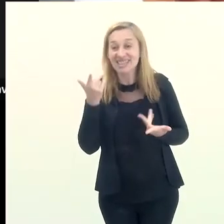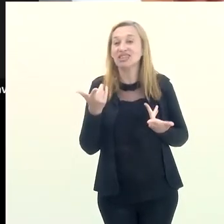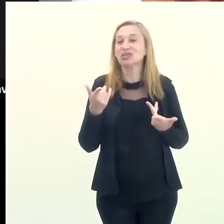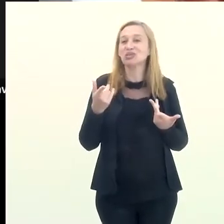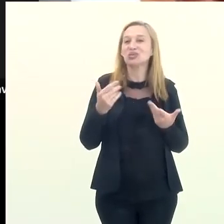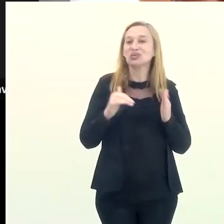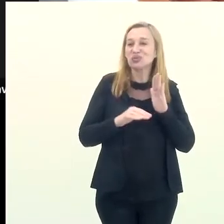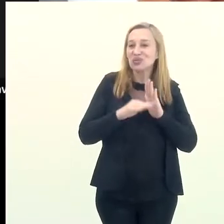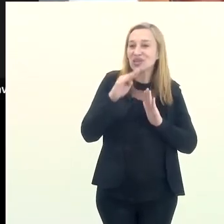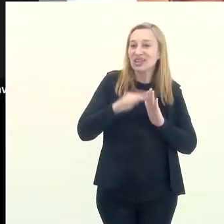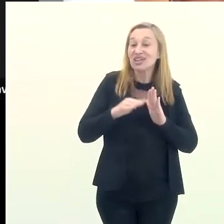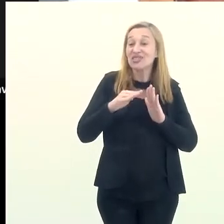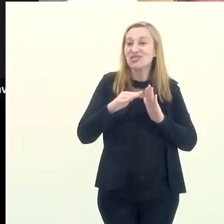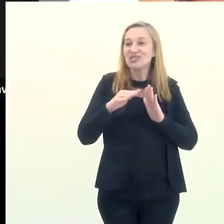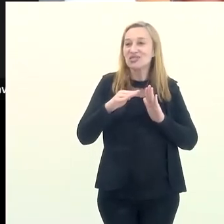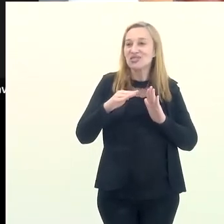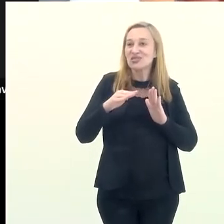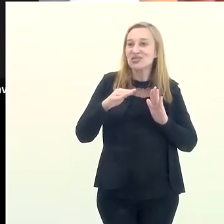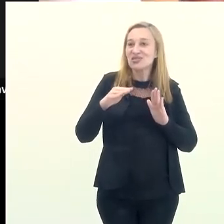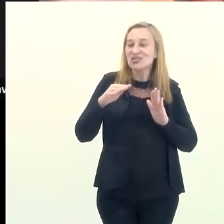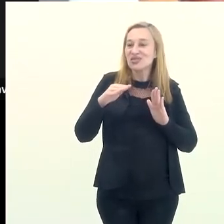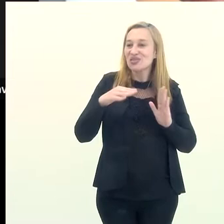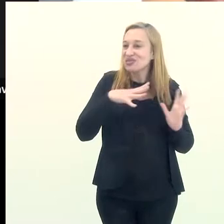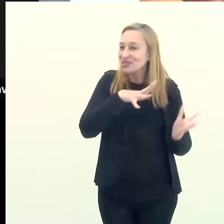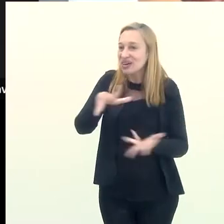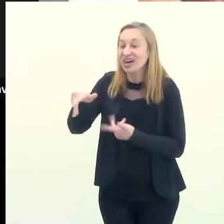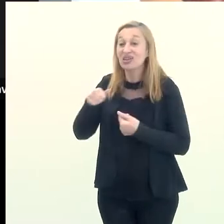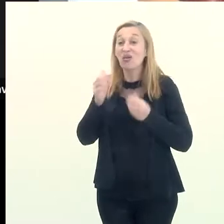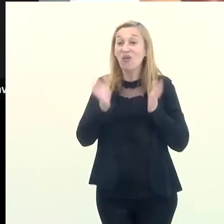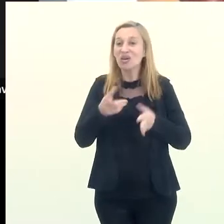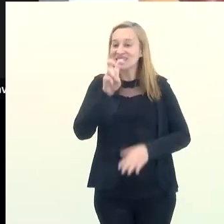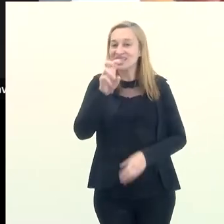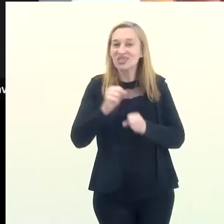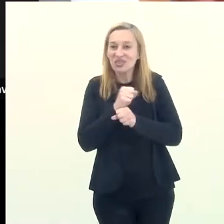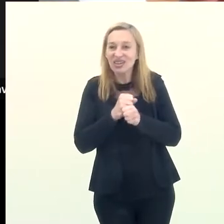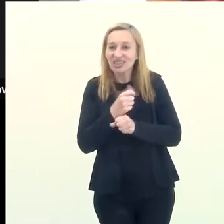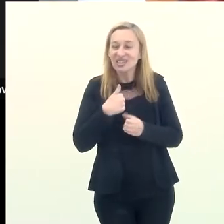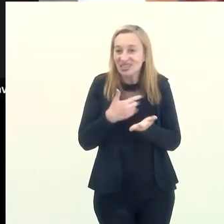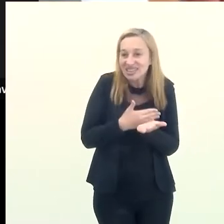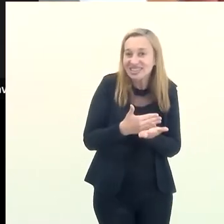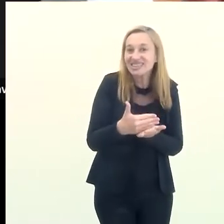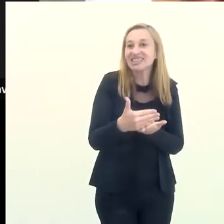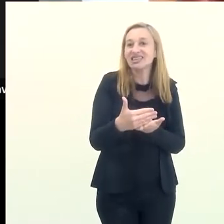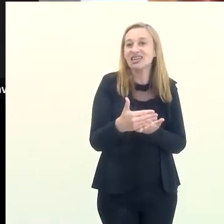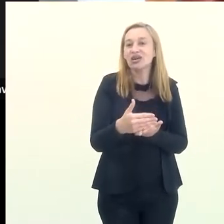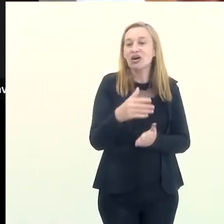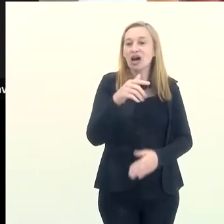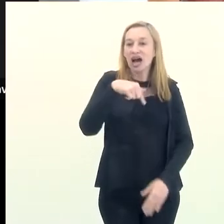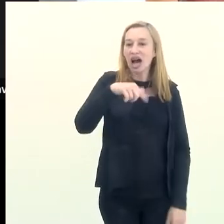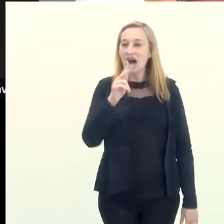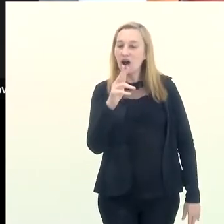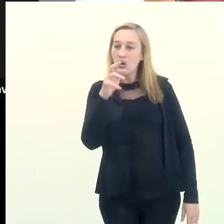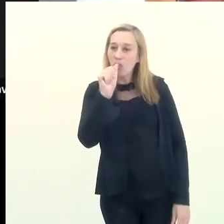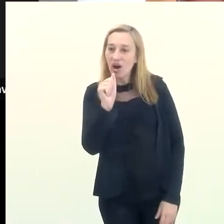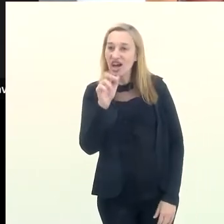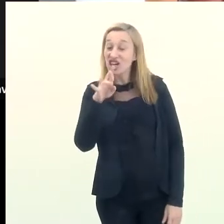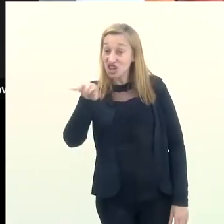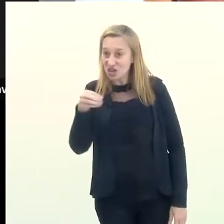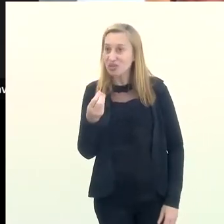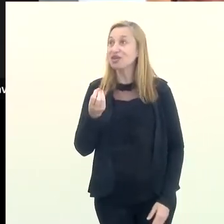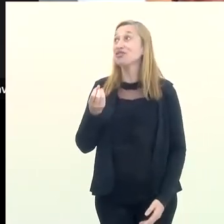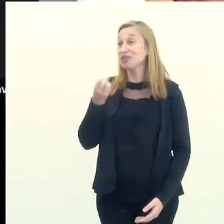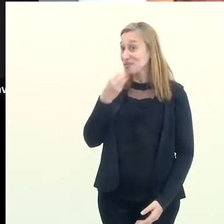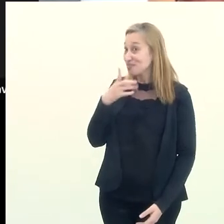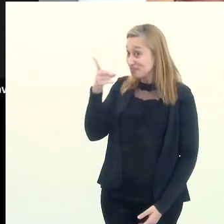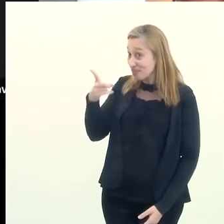bem interessante num nível internacional. Aliás, hoje tá fazendo 5 anos que a gente inaugurou o AquaRio, e